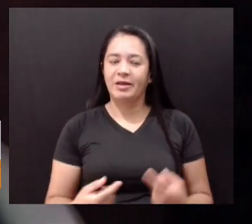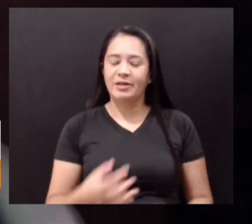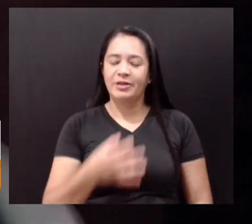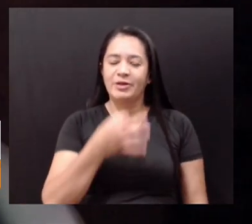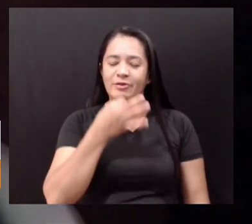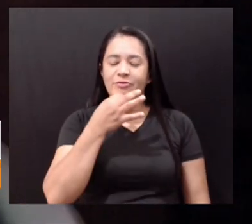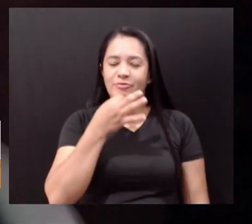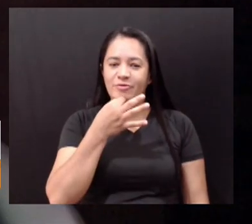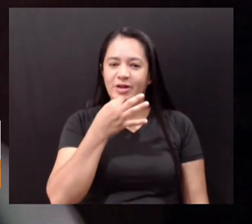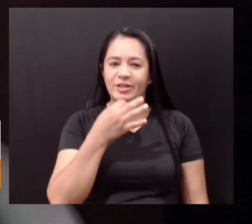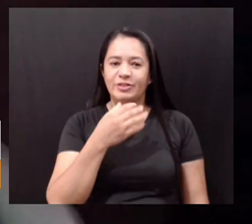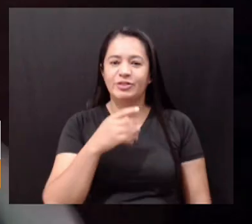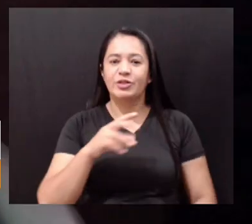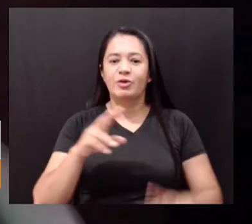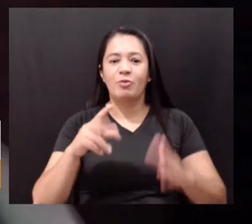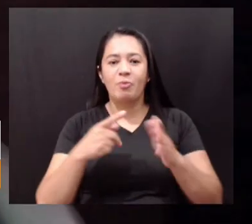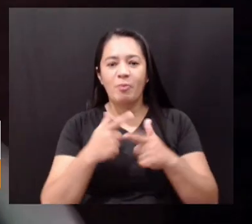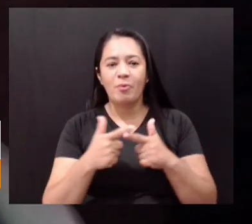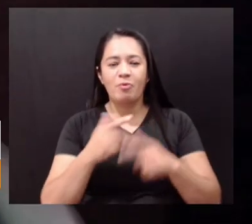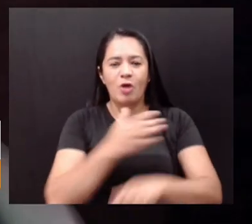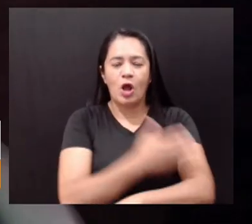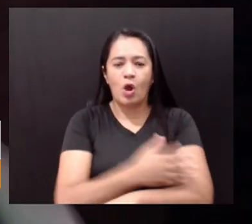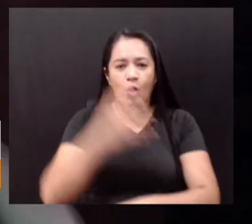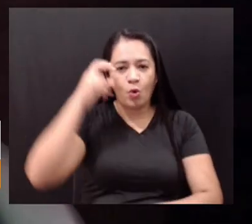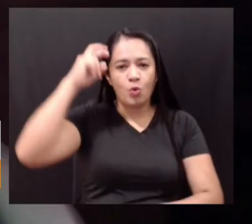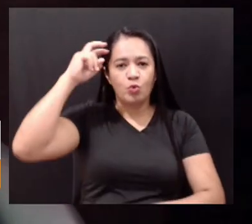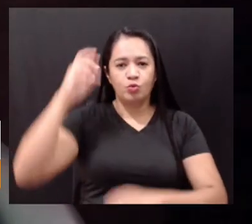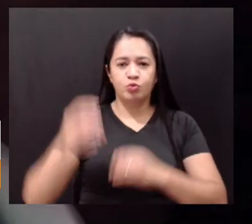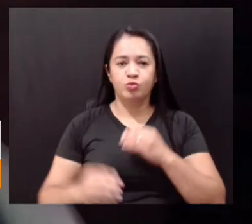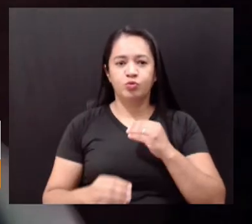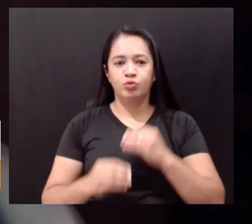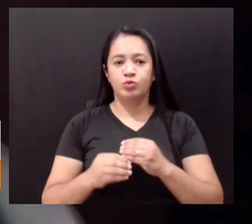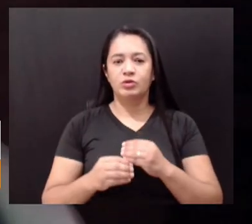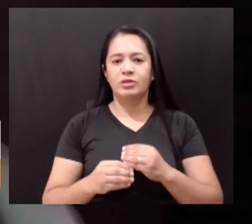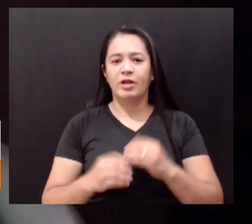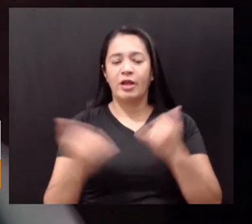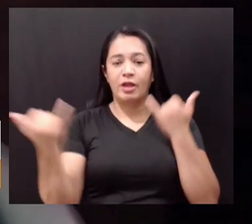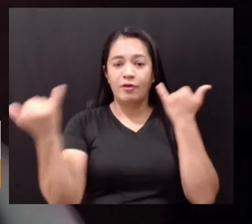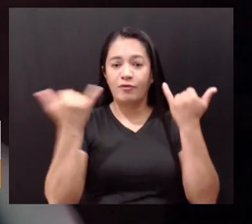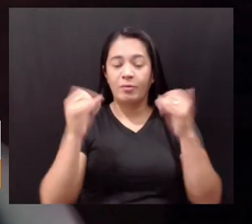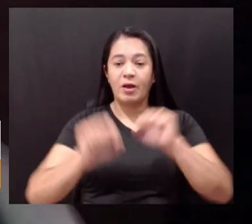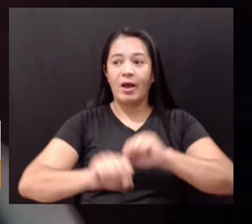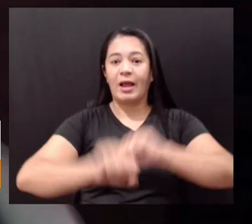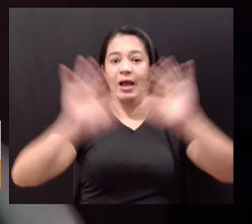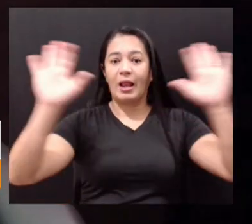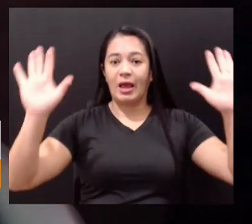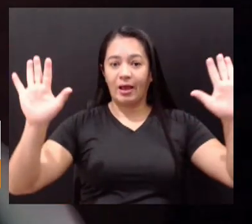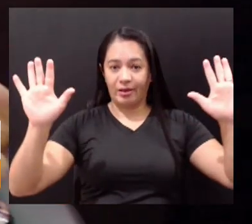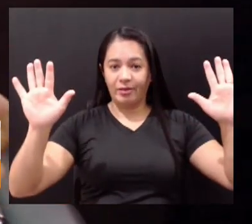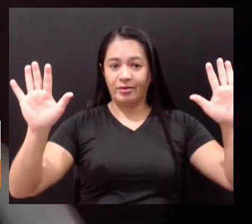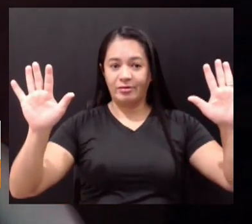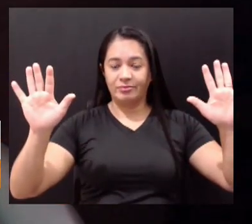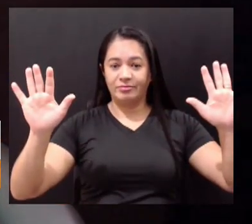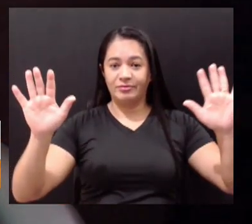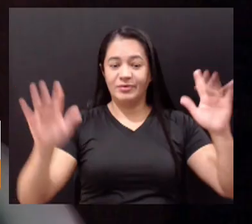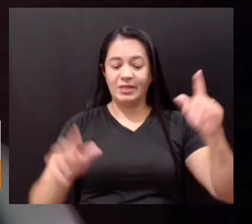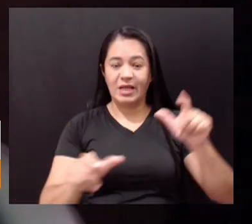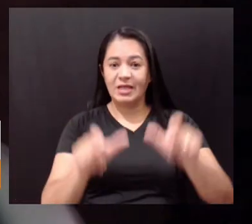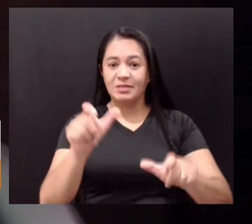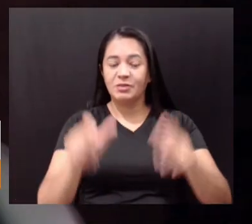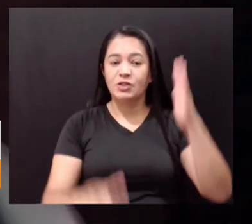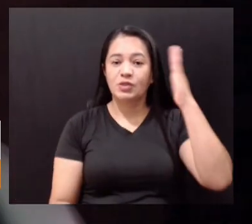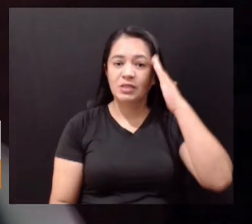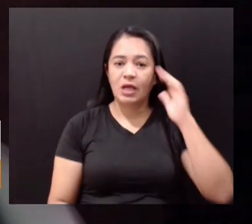cultura bem implementada, um bom onboarding, as informações claras e transparentes, as pessoas sabendo o que é bom e o que não é bom dentro